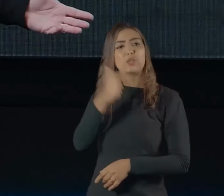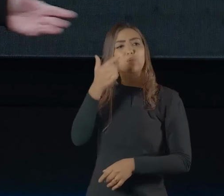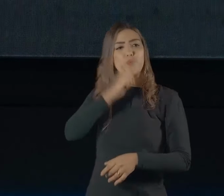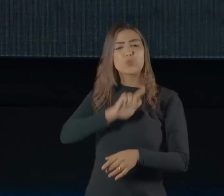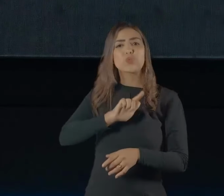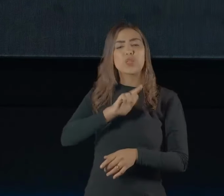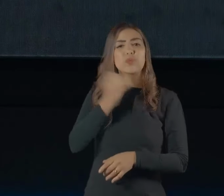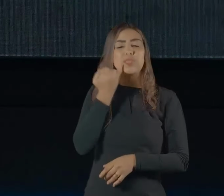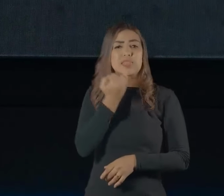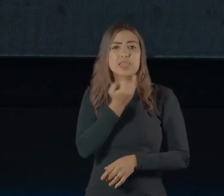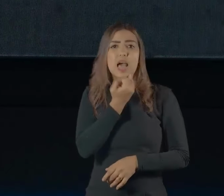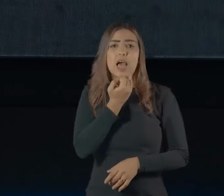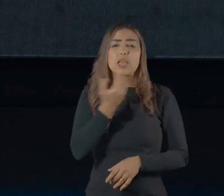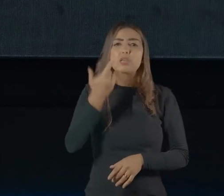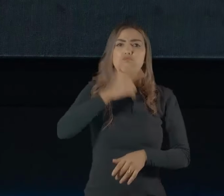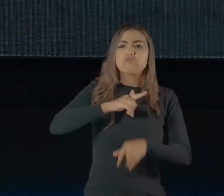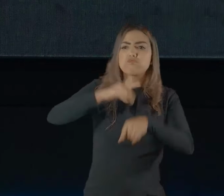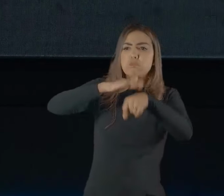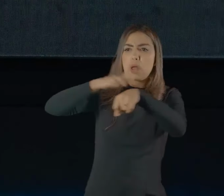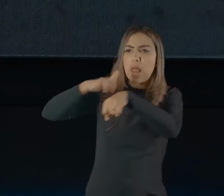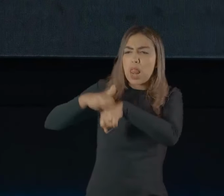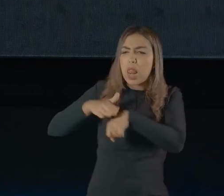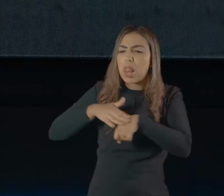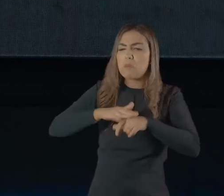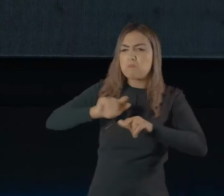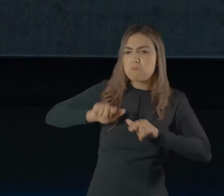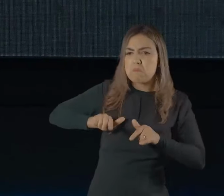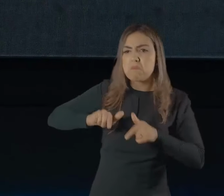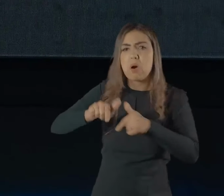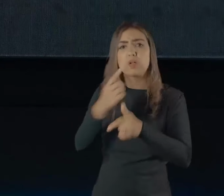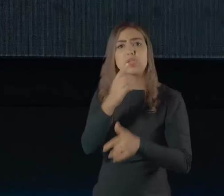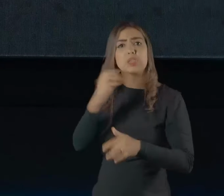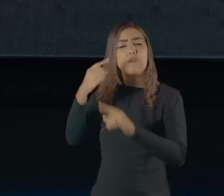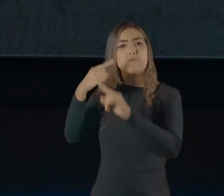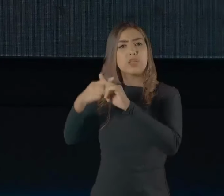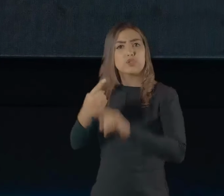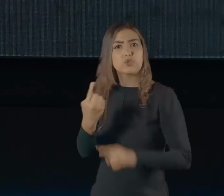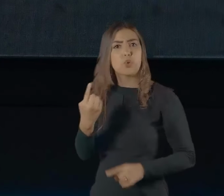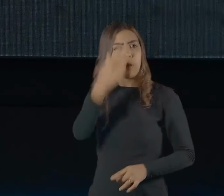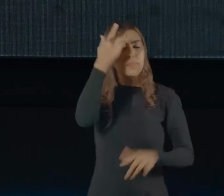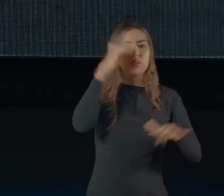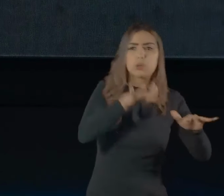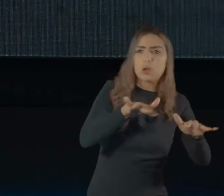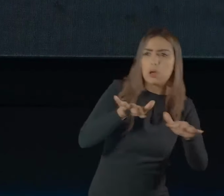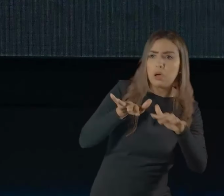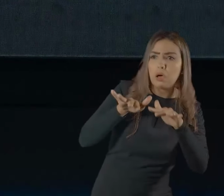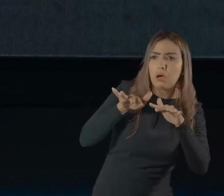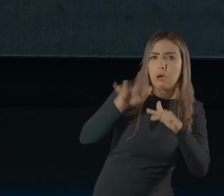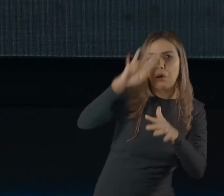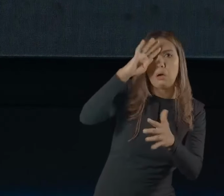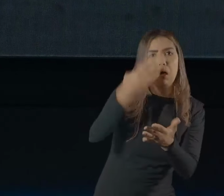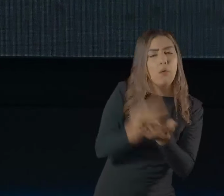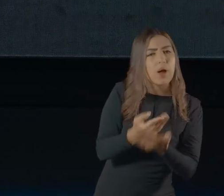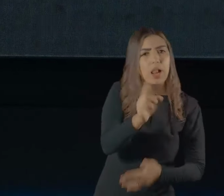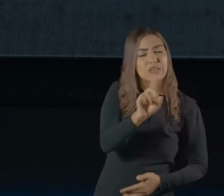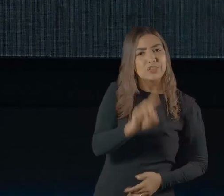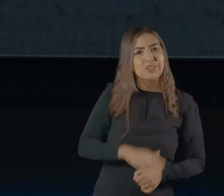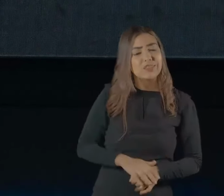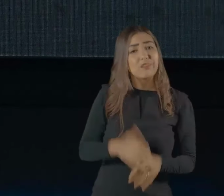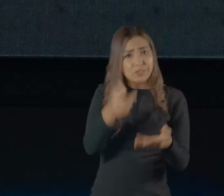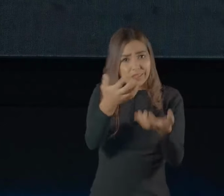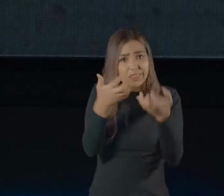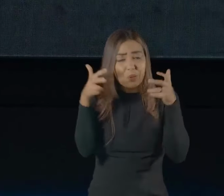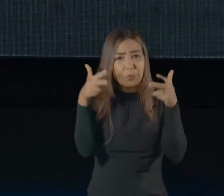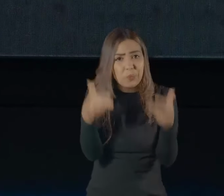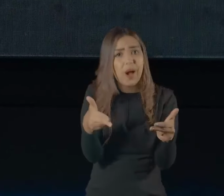inveja. Meu querido, você não quer ter um Deus todo-poderoso do teu lado, favorecendo a tua vida? Então ande por obediência, porque a